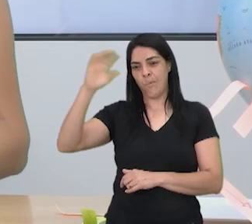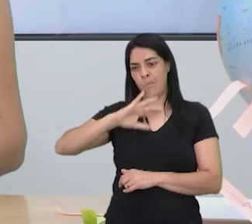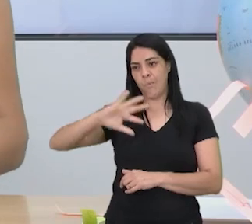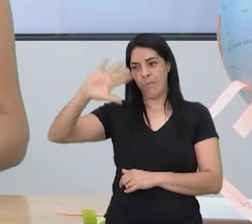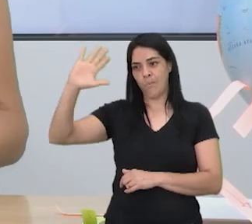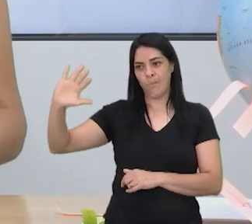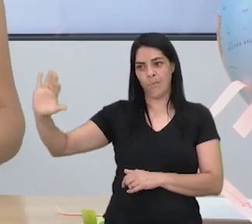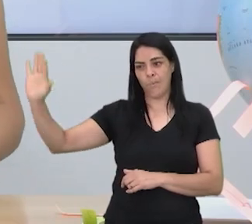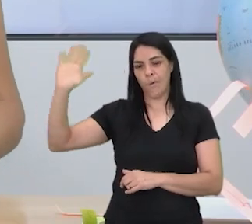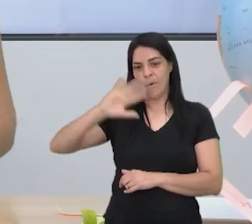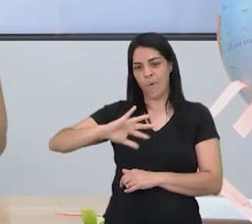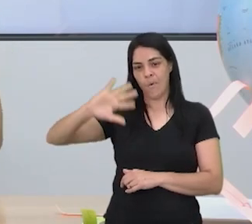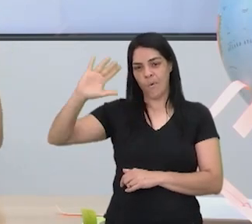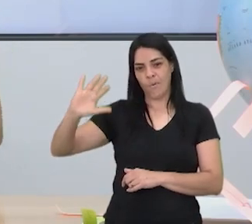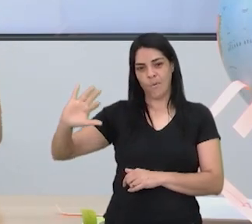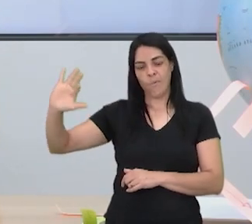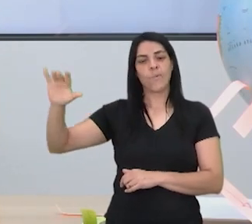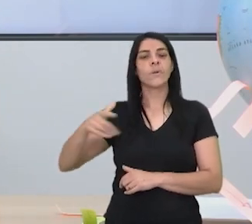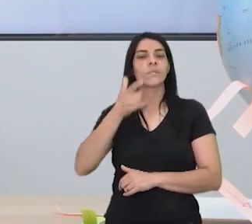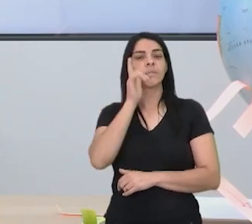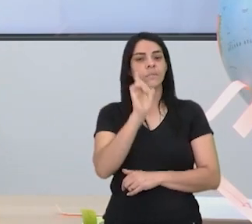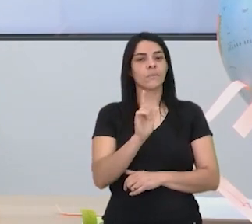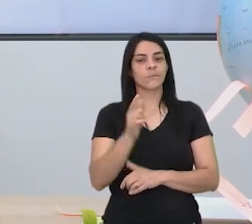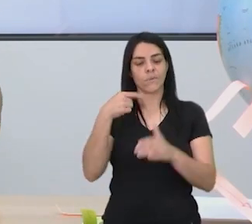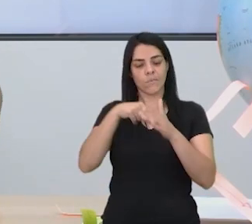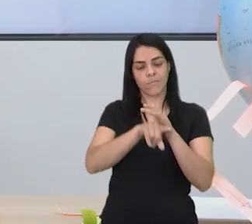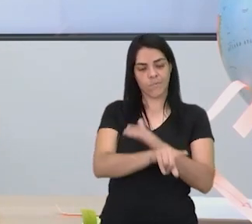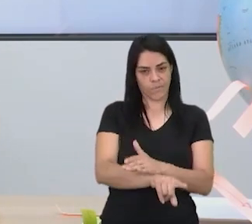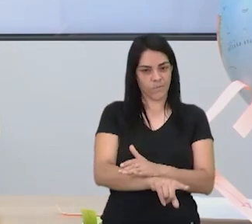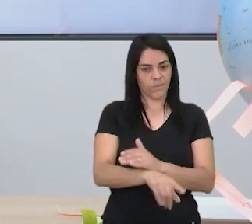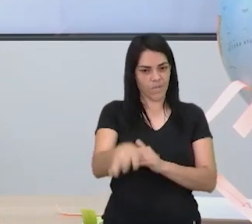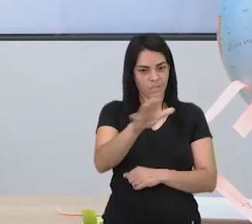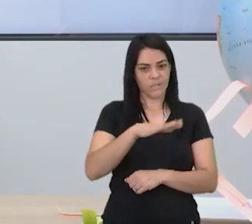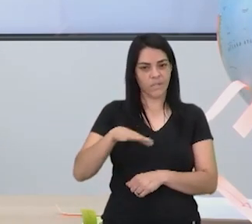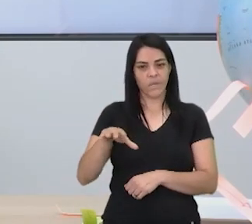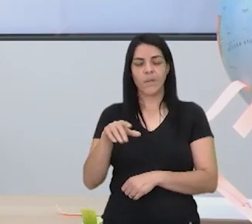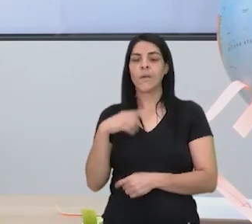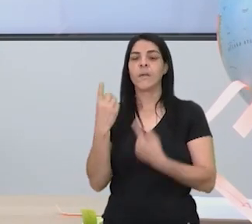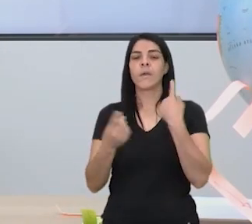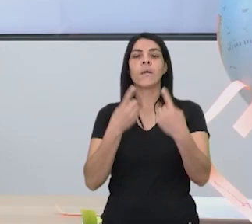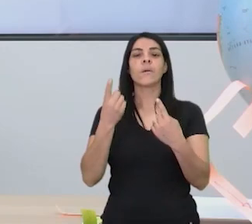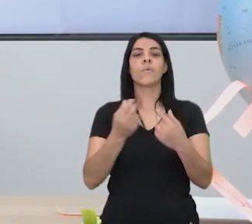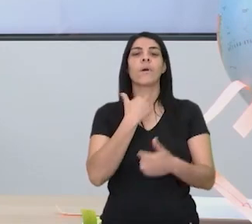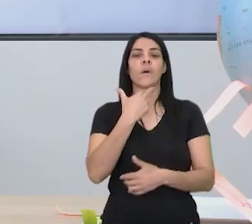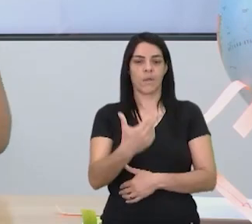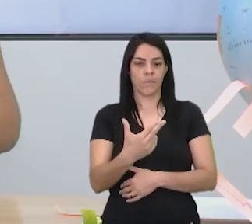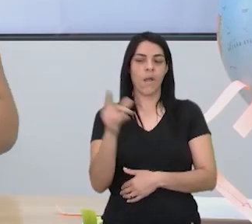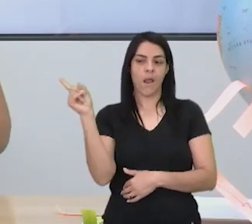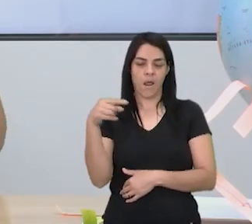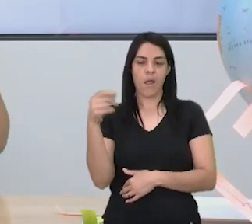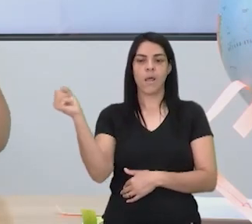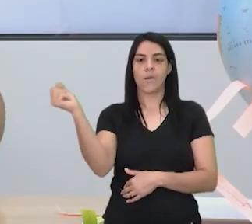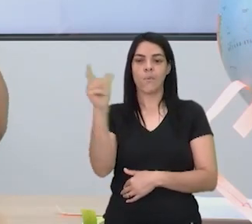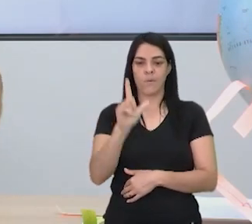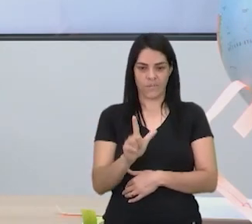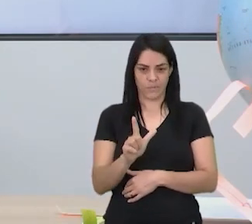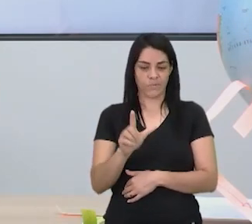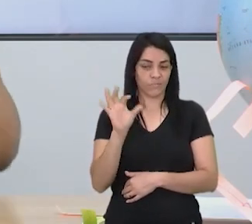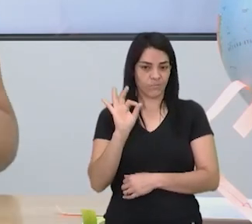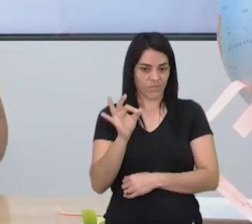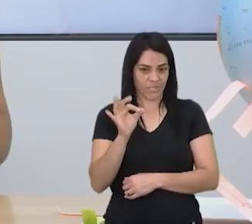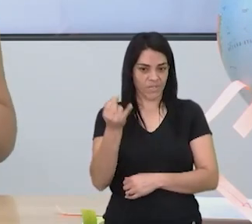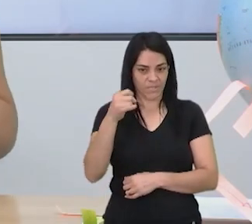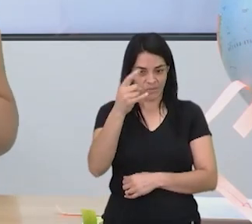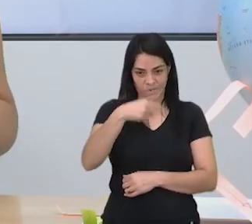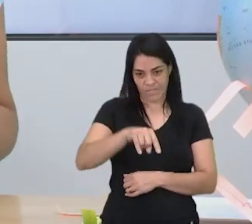consegue penetrar até uma região mais profunda. E que cor que é essa? Justamente o azul, tá certo? Bom, se você